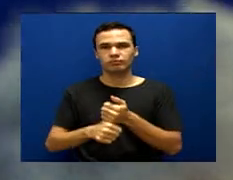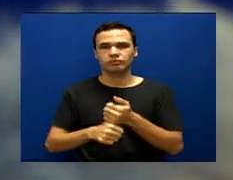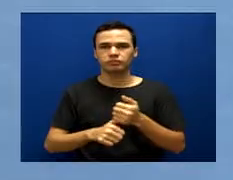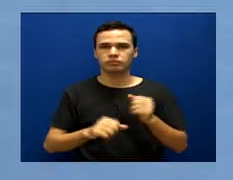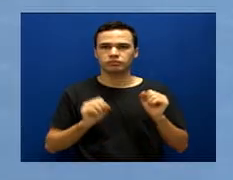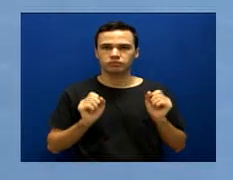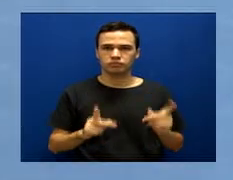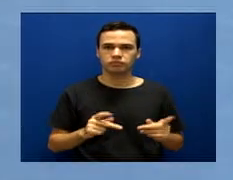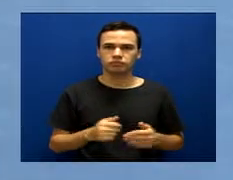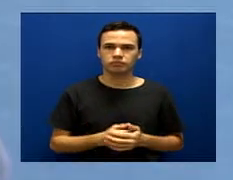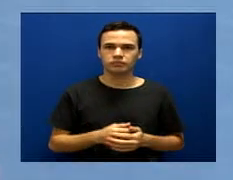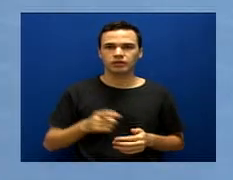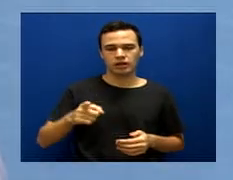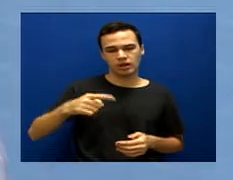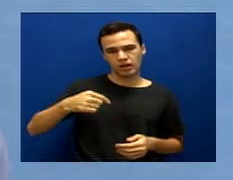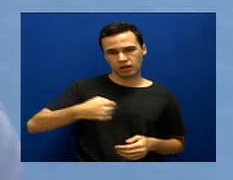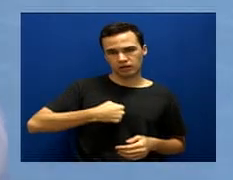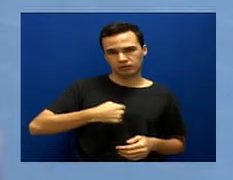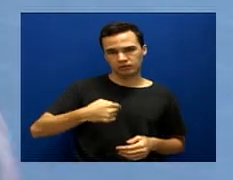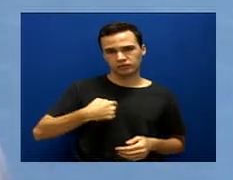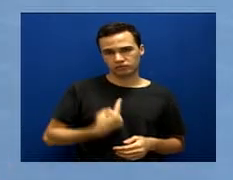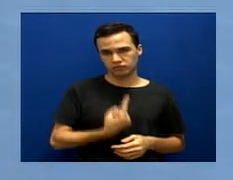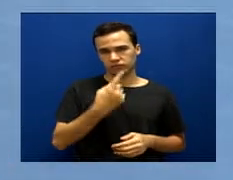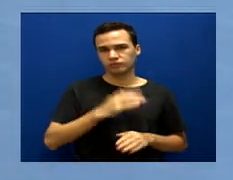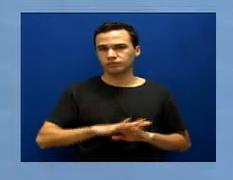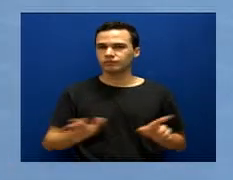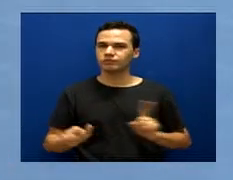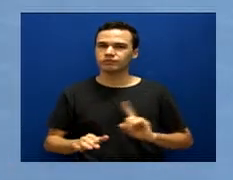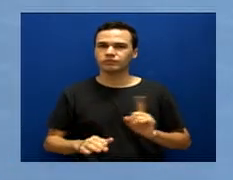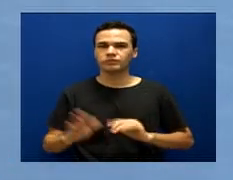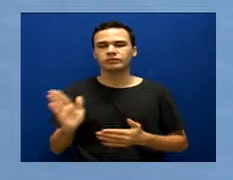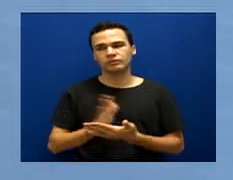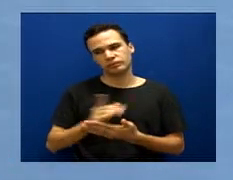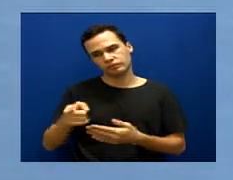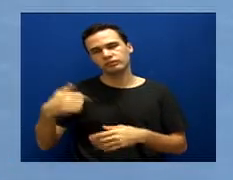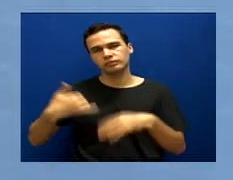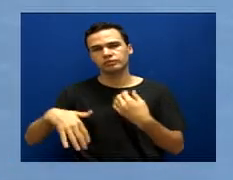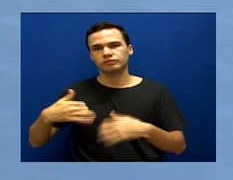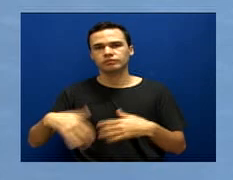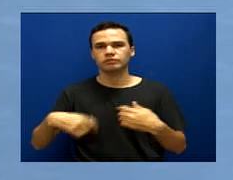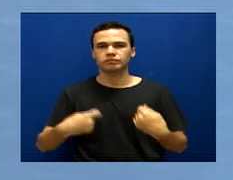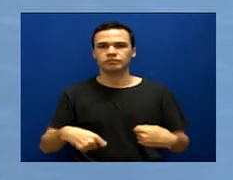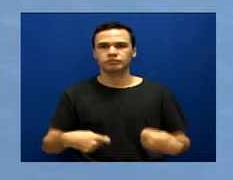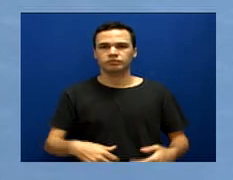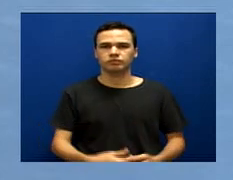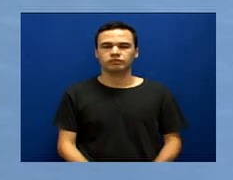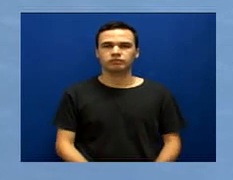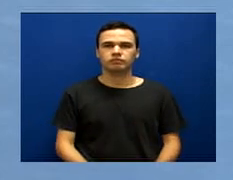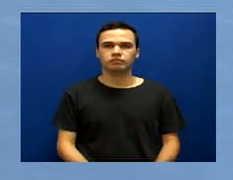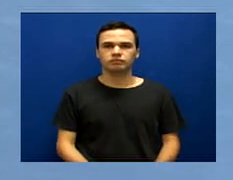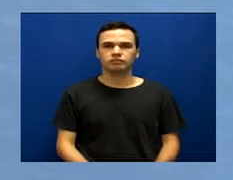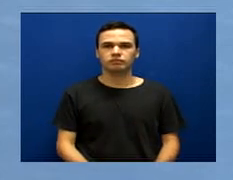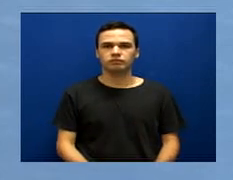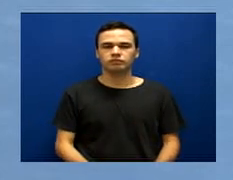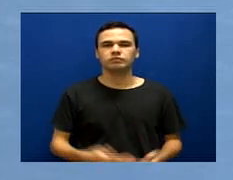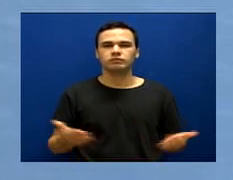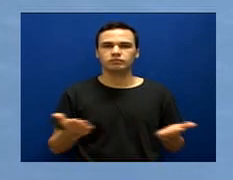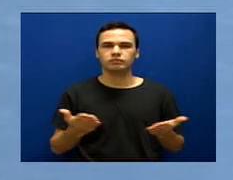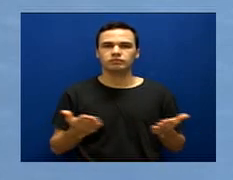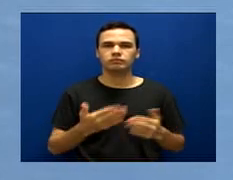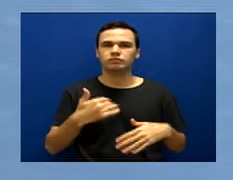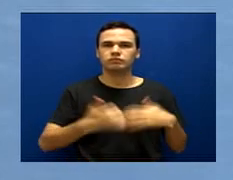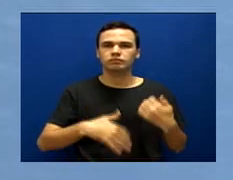bom? Mas, enfim, não são os únicos, mas temos que citar essas duas figuras daqui. Bom, agora